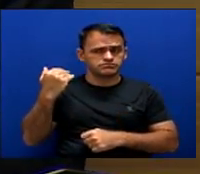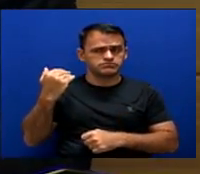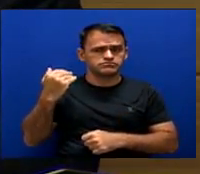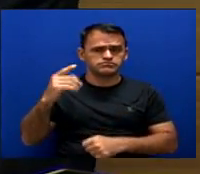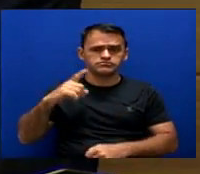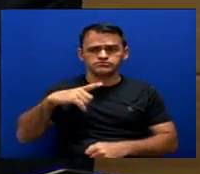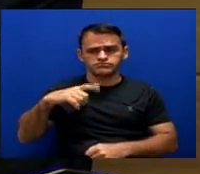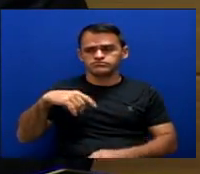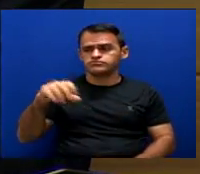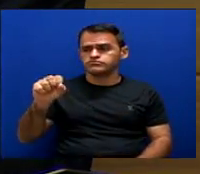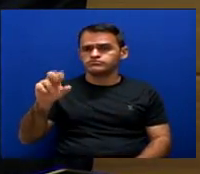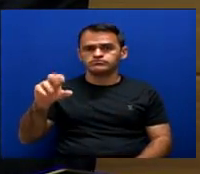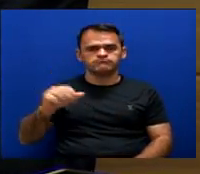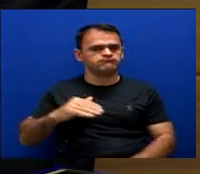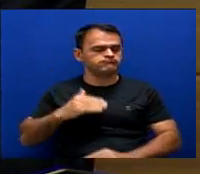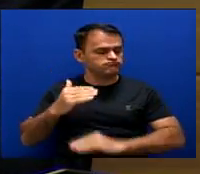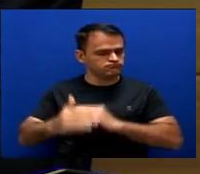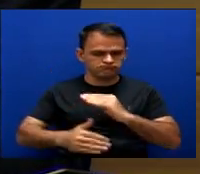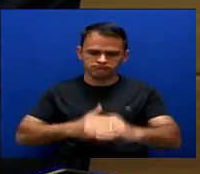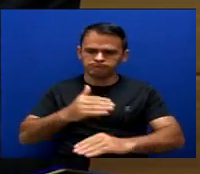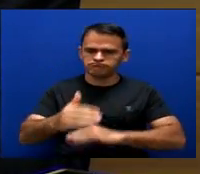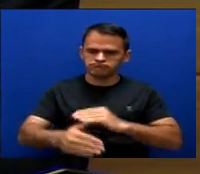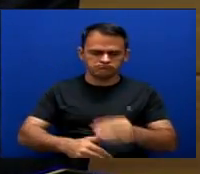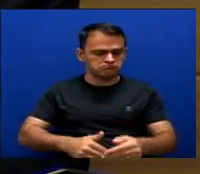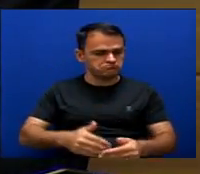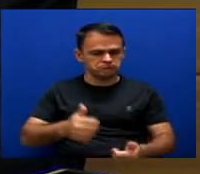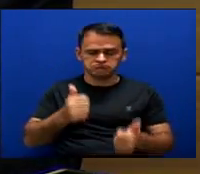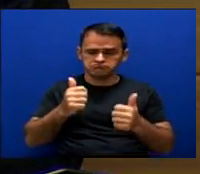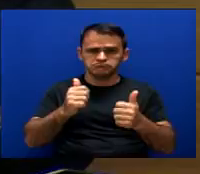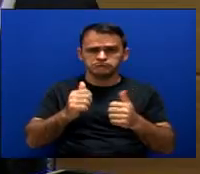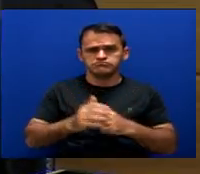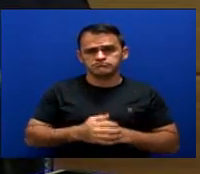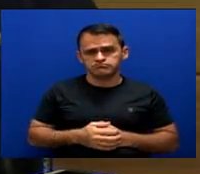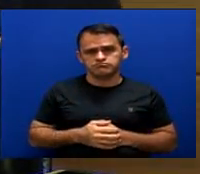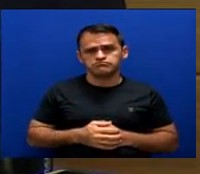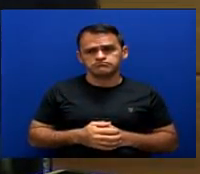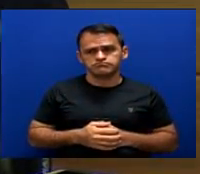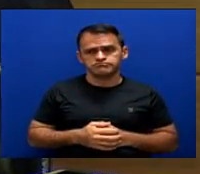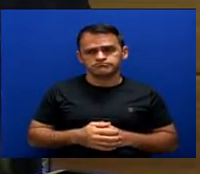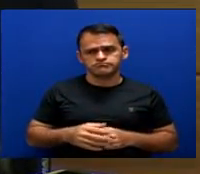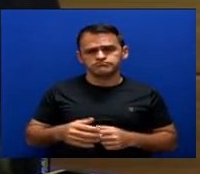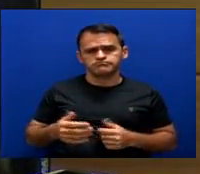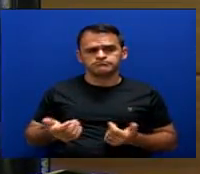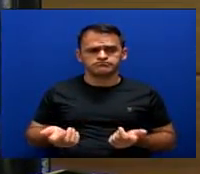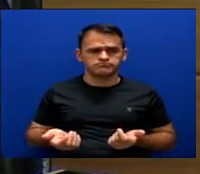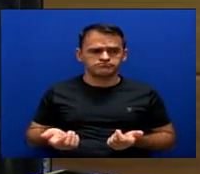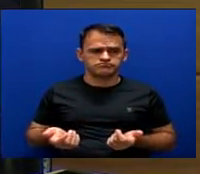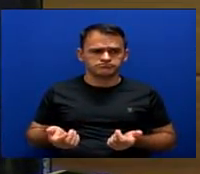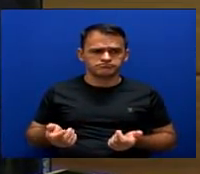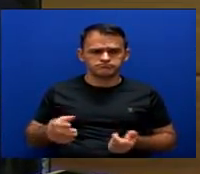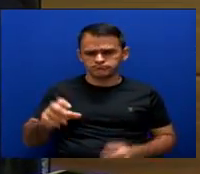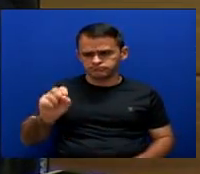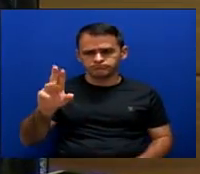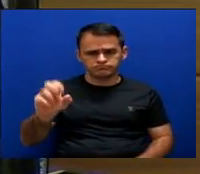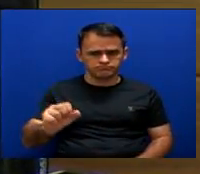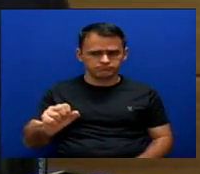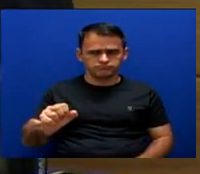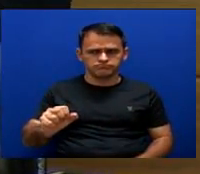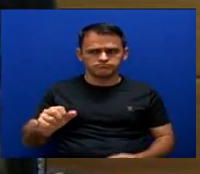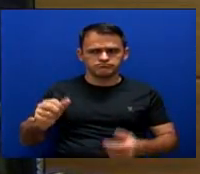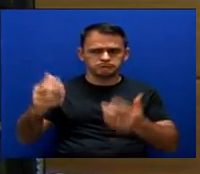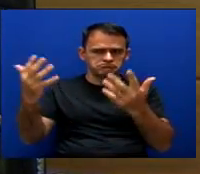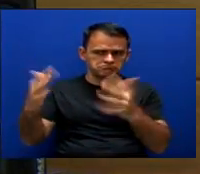avanço incrível do sul nesse país certo tudo bem cabo pode ser a que estão querendo desmantelar o sus e